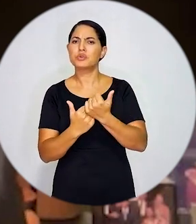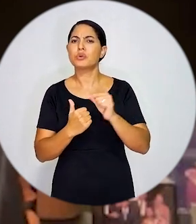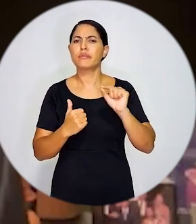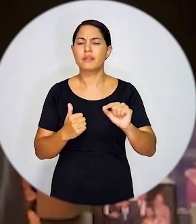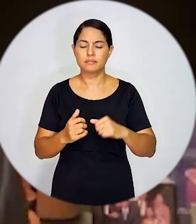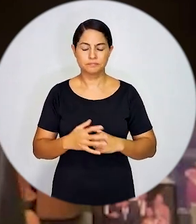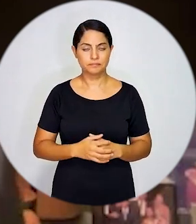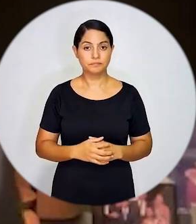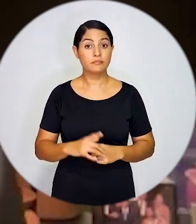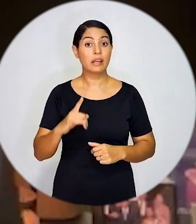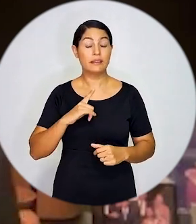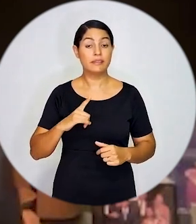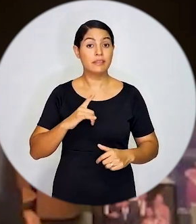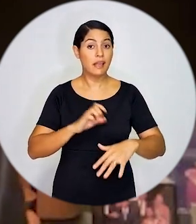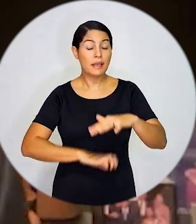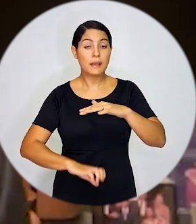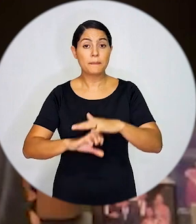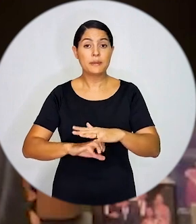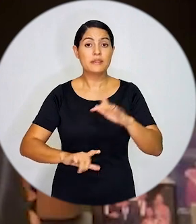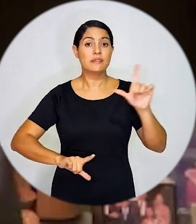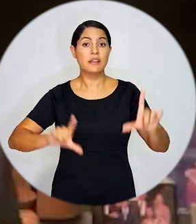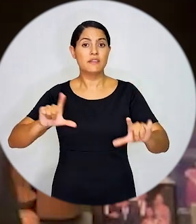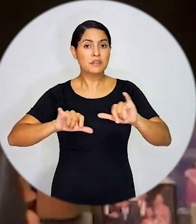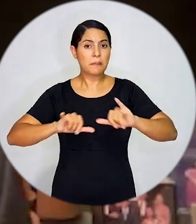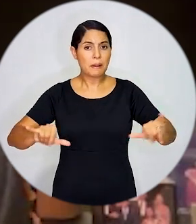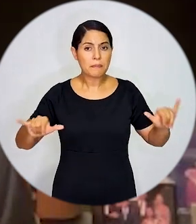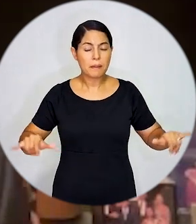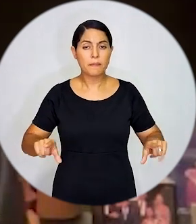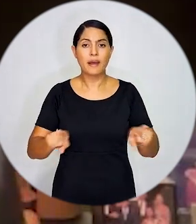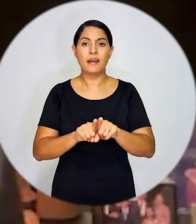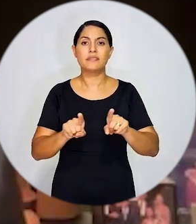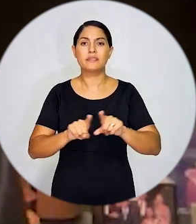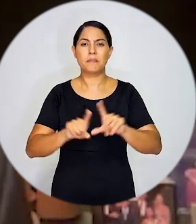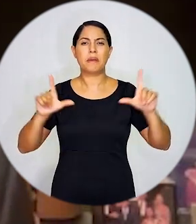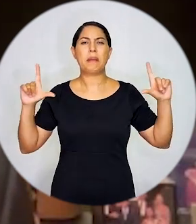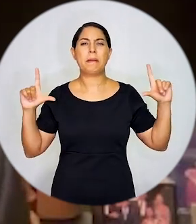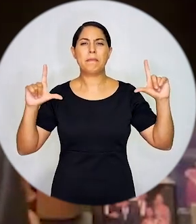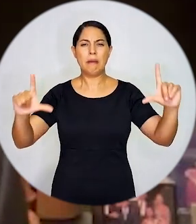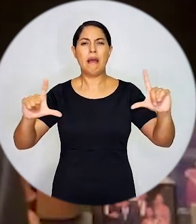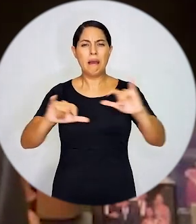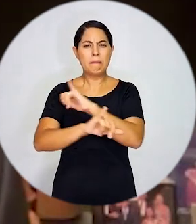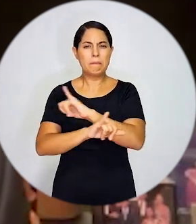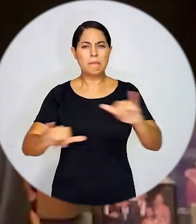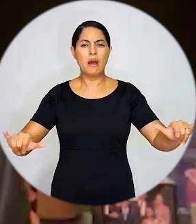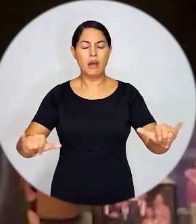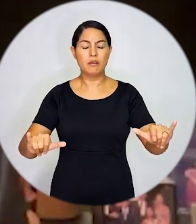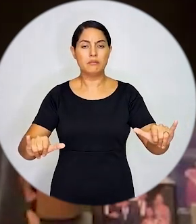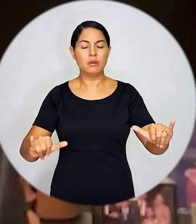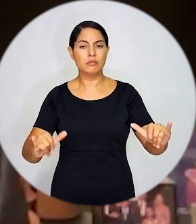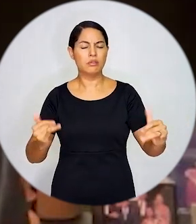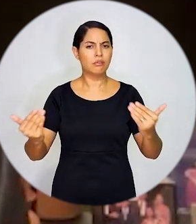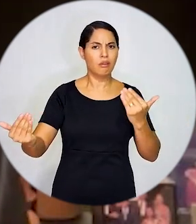empresas, inclusive, anunciando em televisão, anunciando em outdoor, fazendo uma